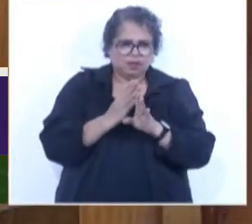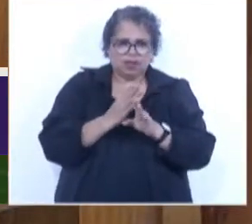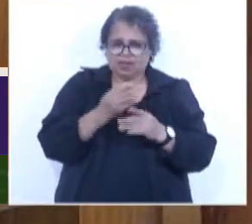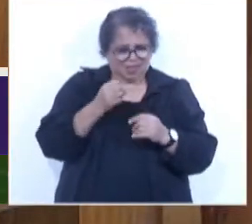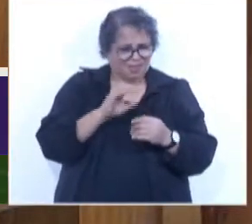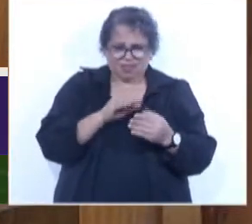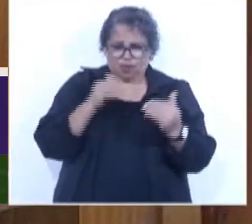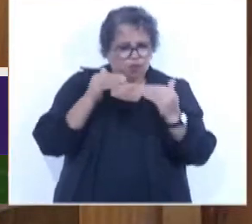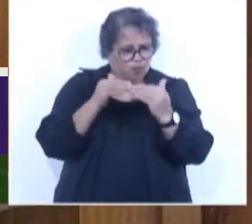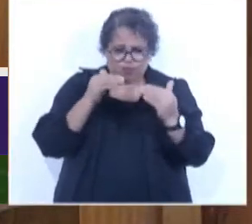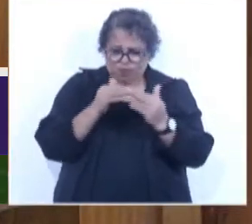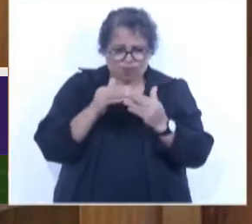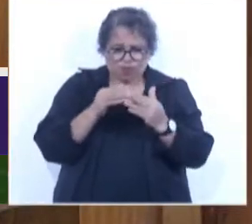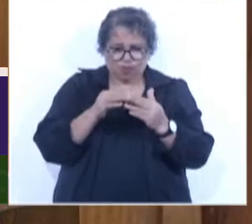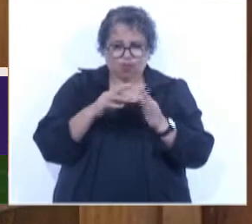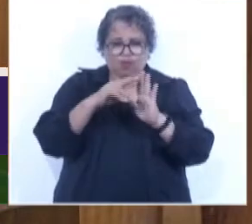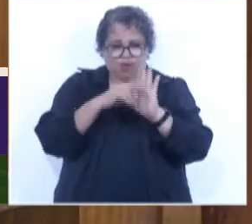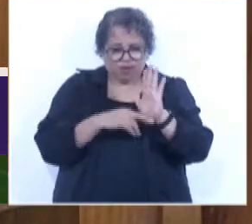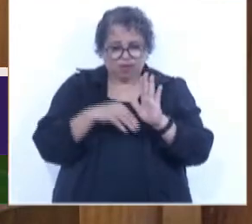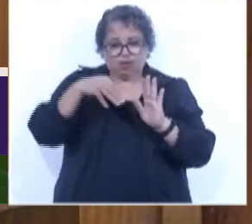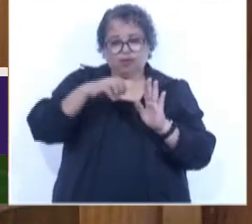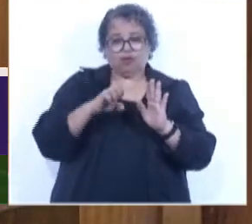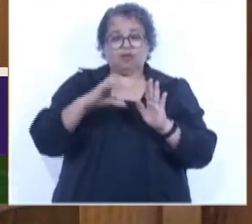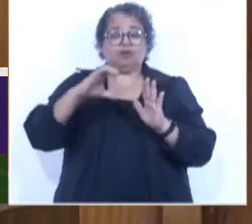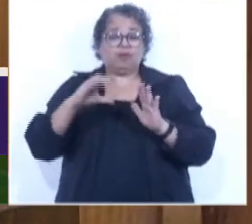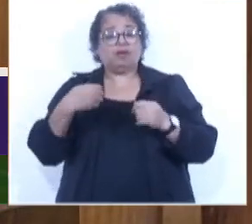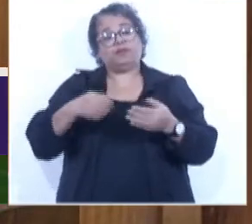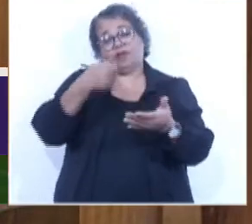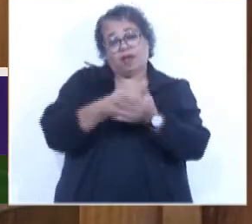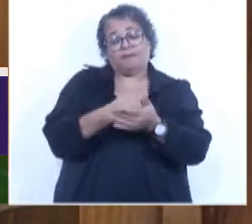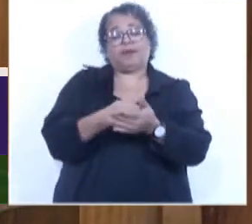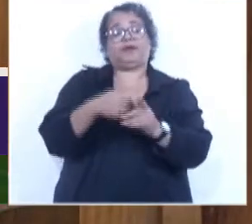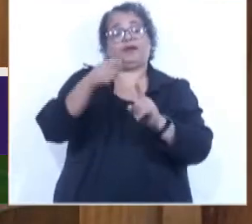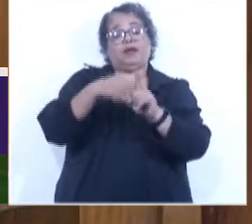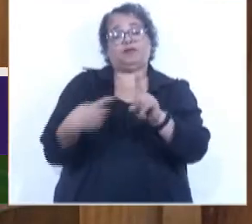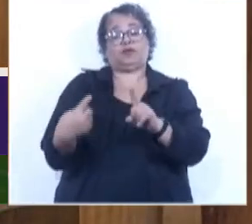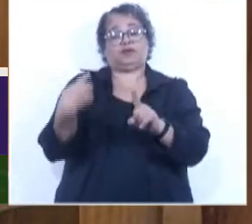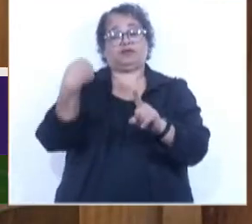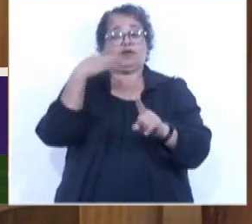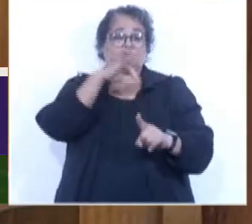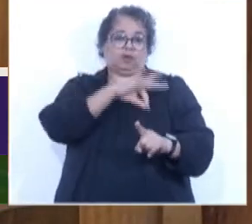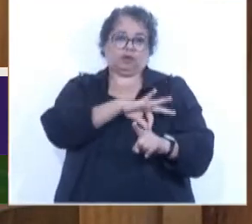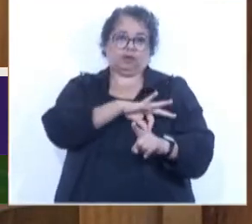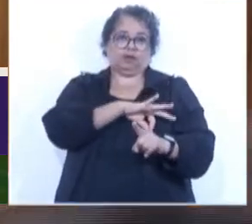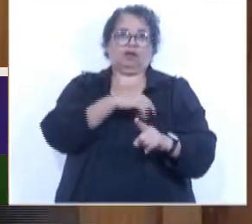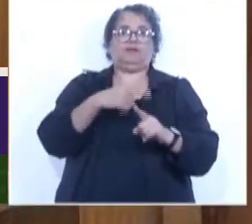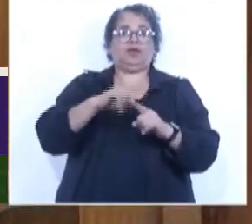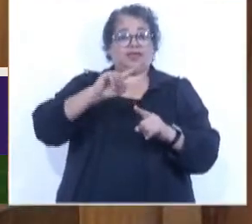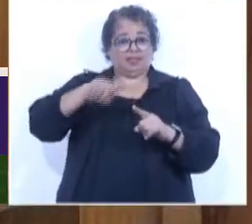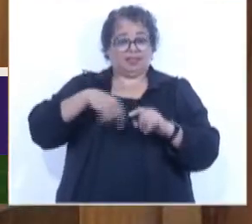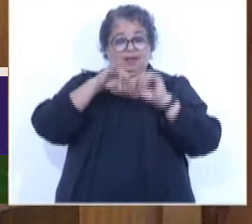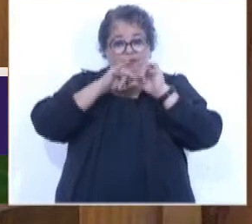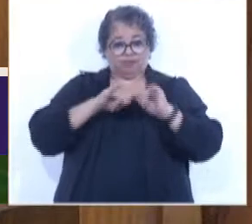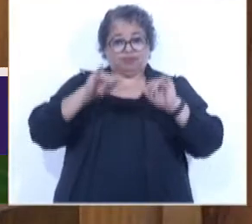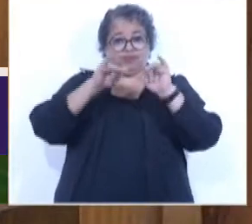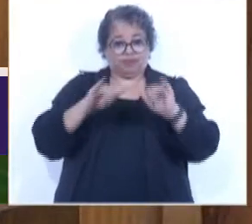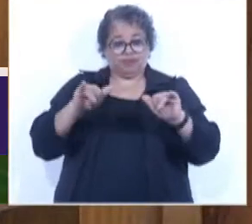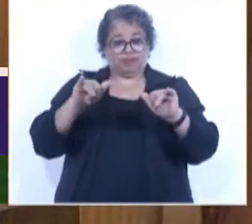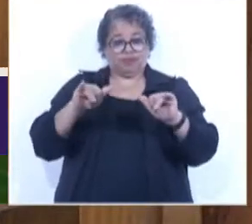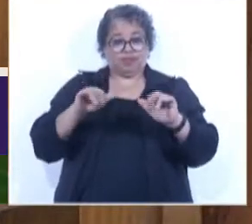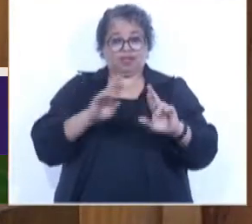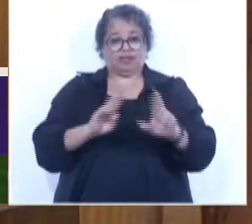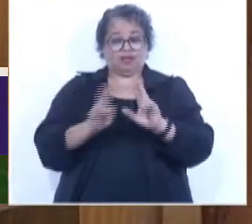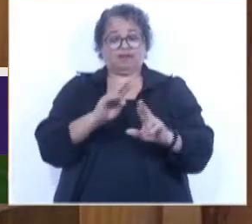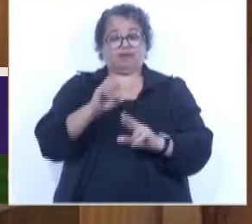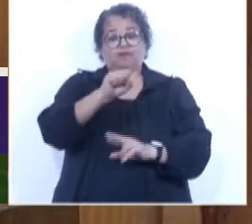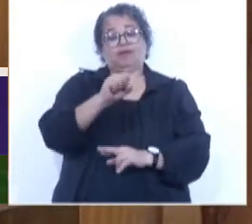2022 E 2023 terá que pagar o retroativo portanto após a publicação dessa decisão do STF uma